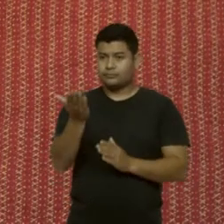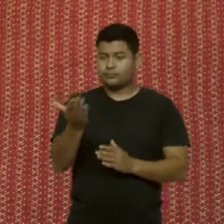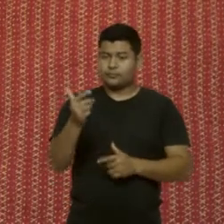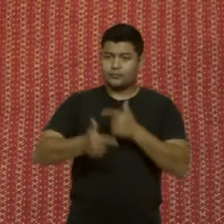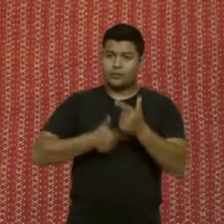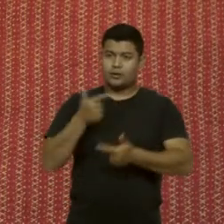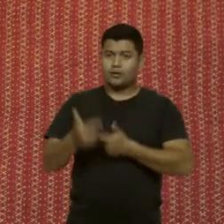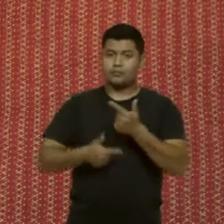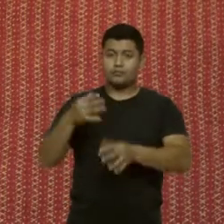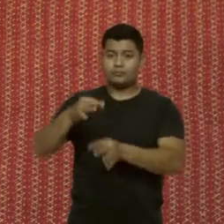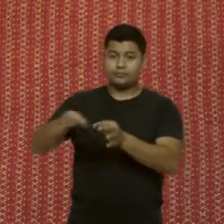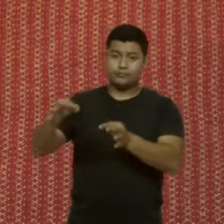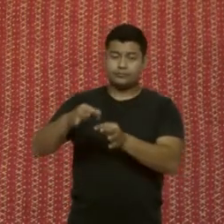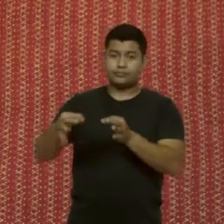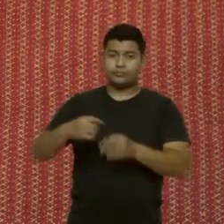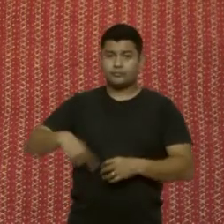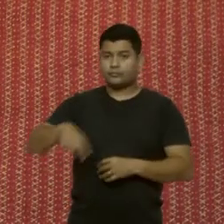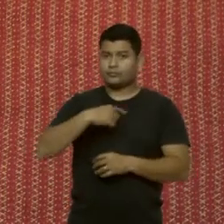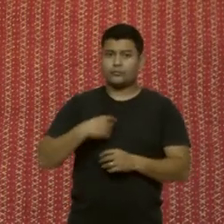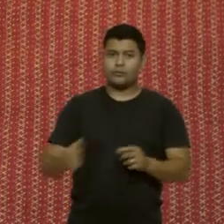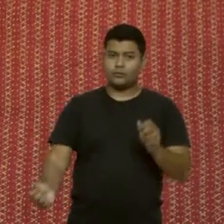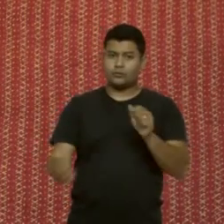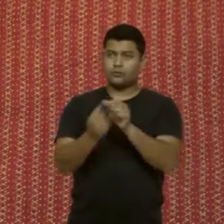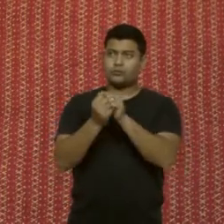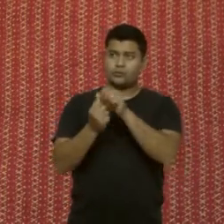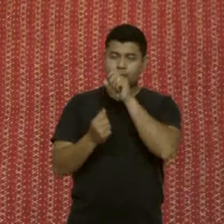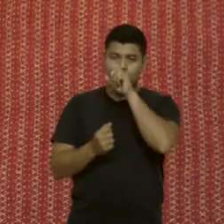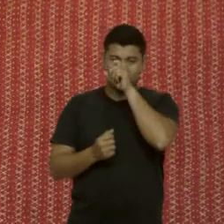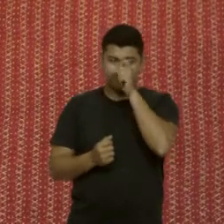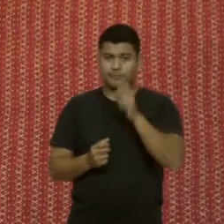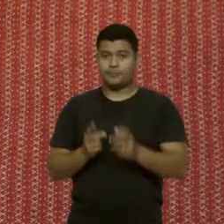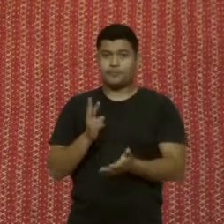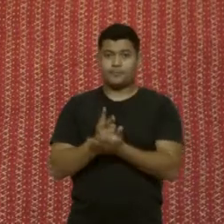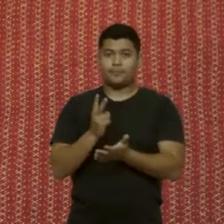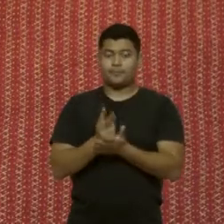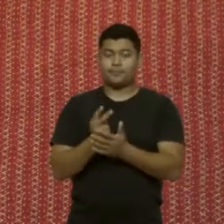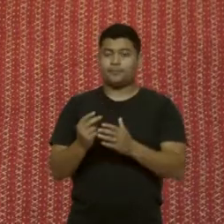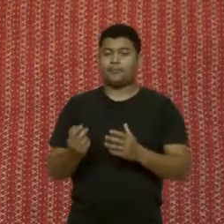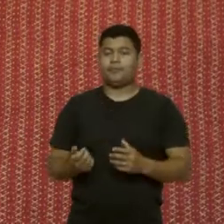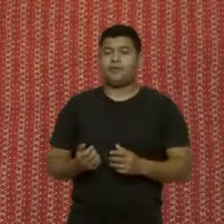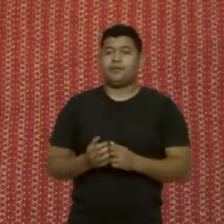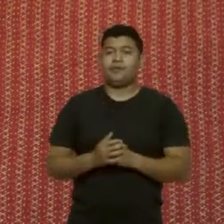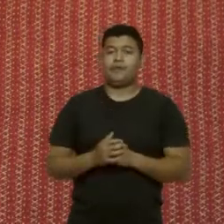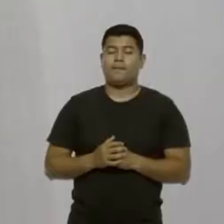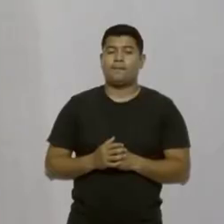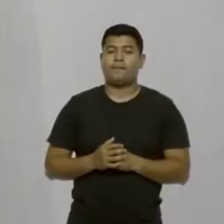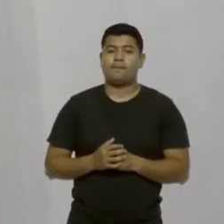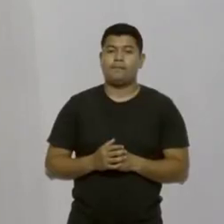faz e nos colocarmos aqui à disposição sempre da nossa imprensa. Obrigado, presidente. Obrigado. Parabéns.